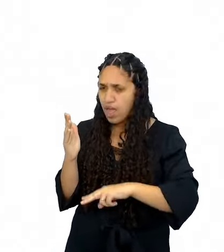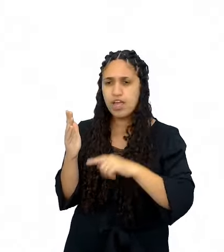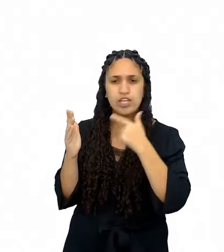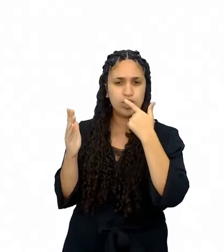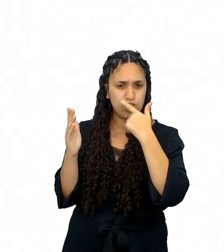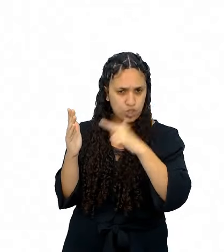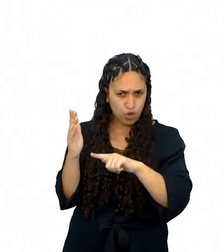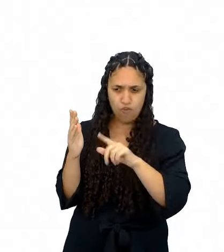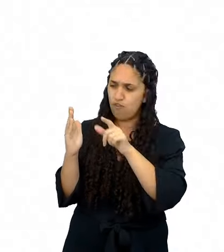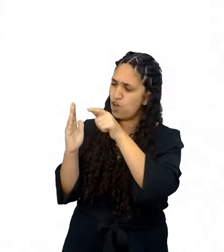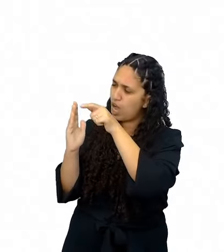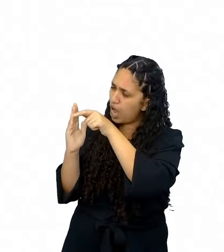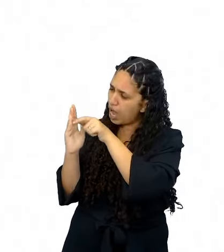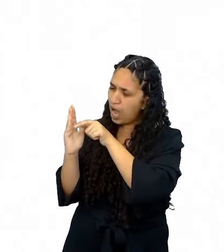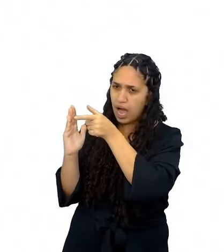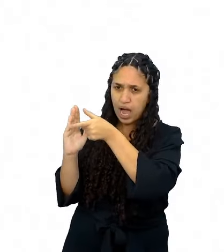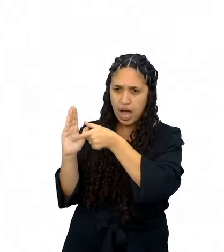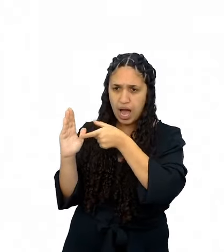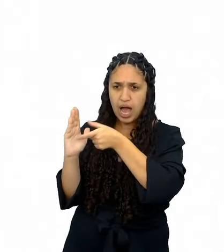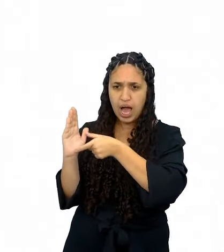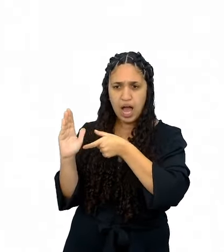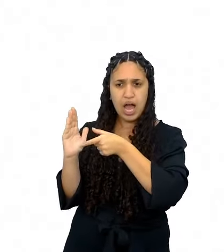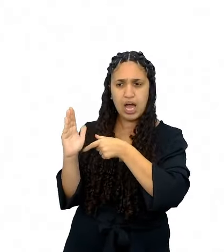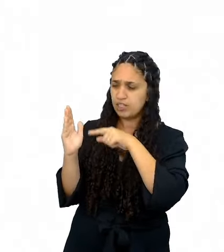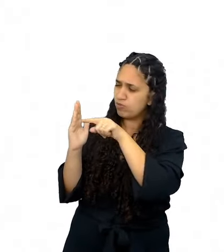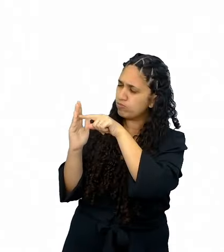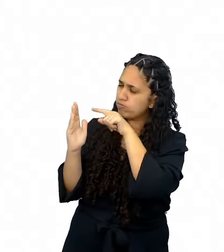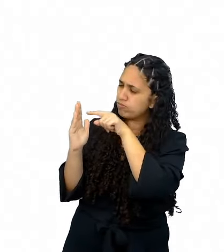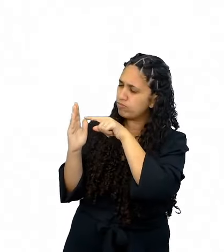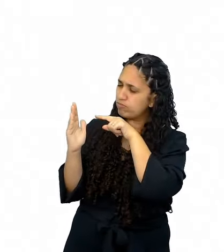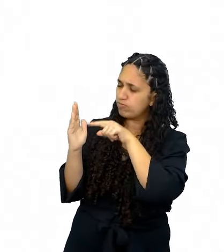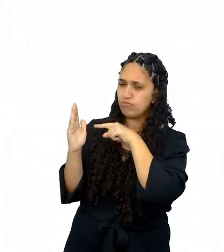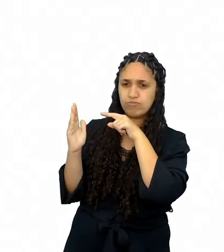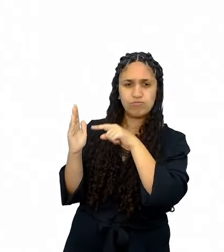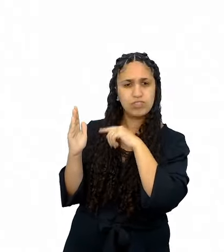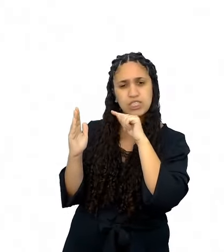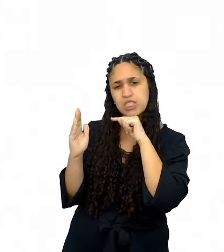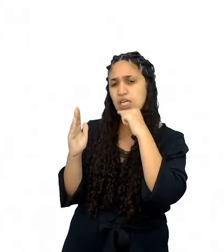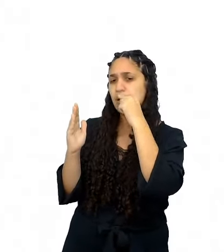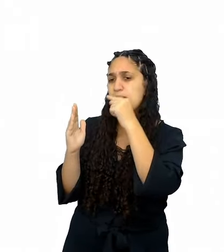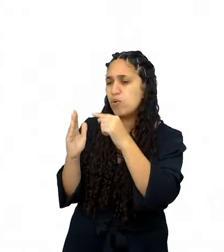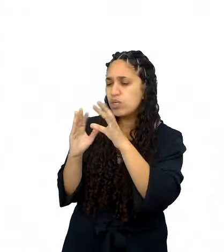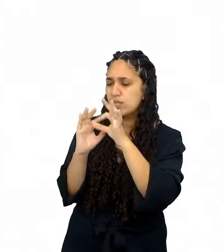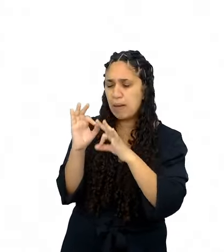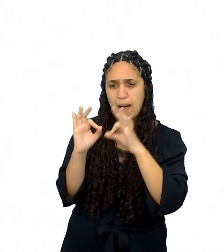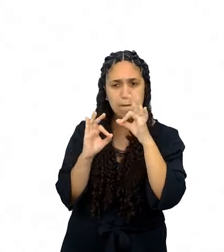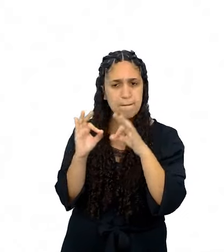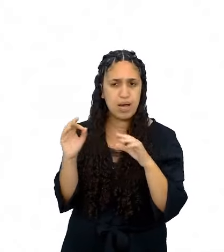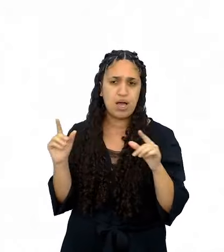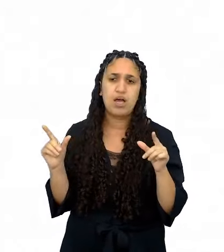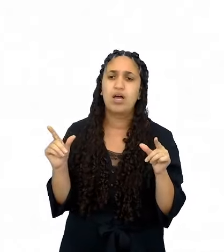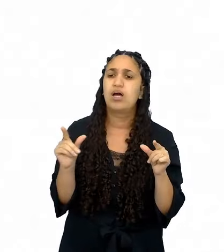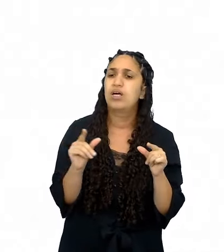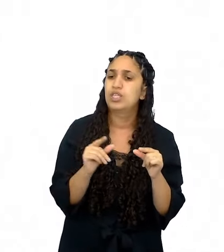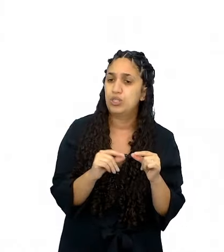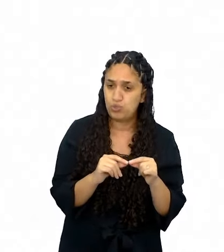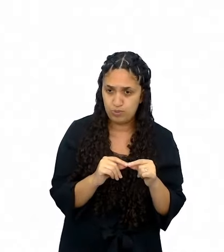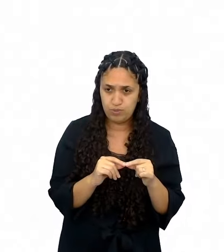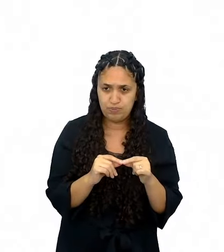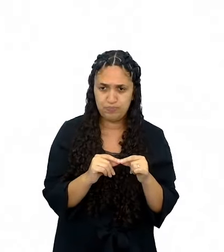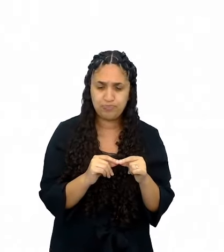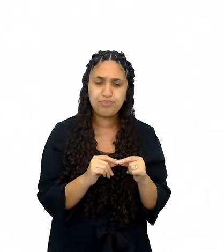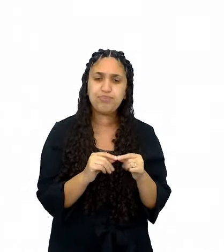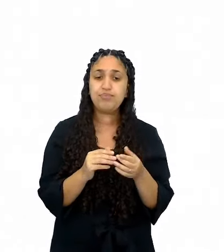resumo. Nesse momento, cabe refletir mais uma vez se o que foi